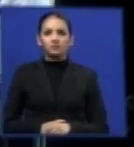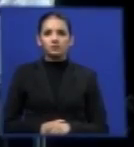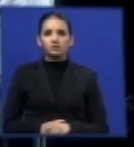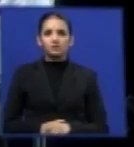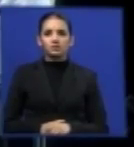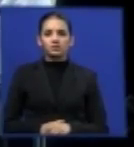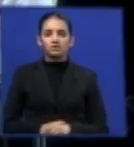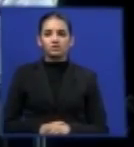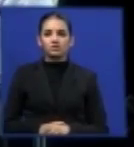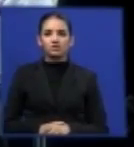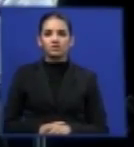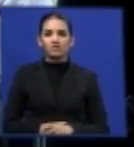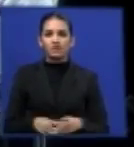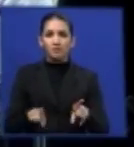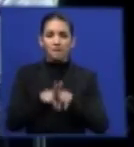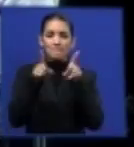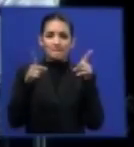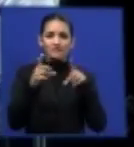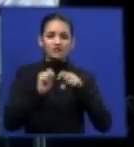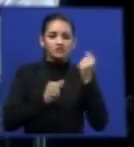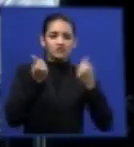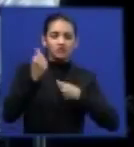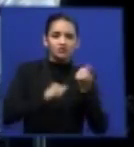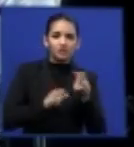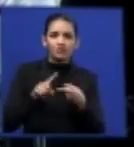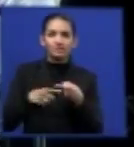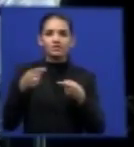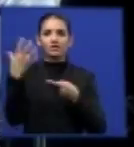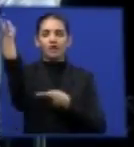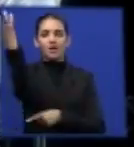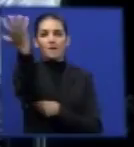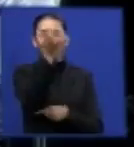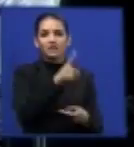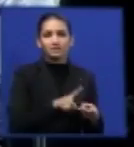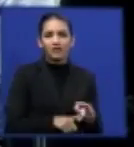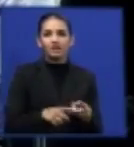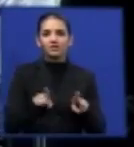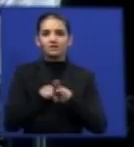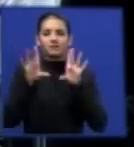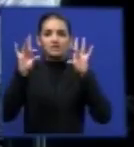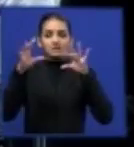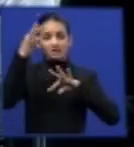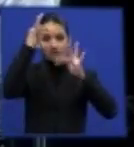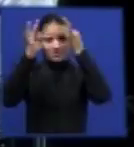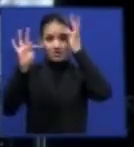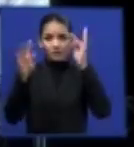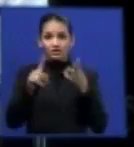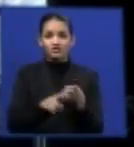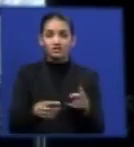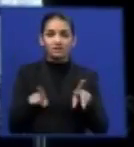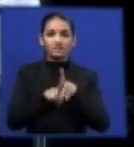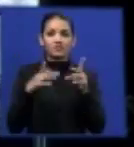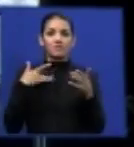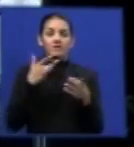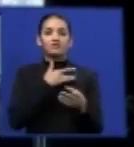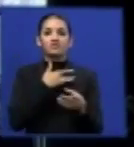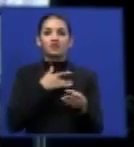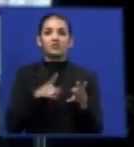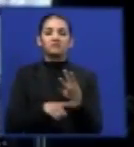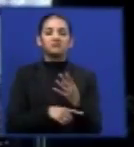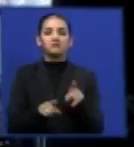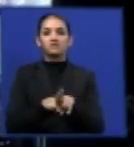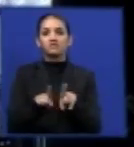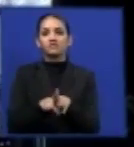eh nem a indústria nem o meio ambiente nem a ciência e tecnologia muito menos a saúde eh consideram